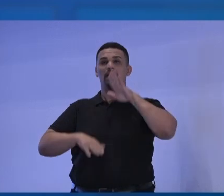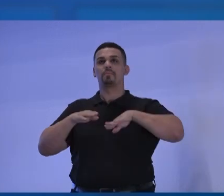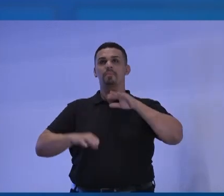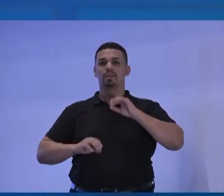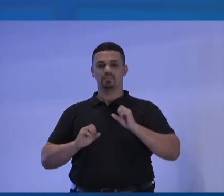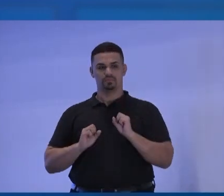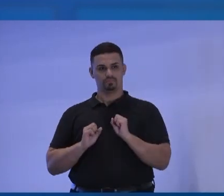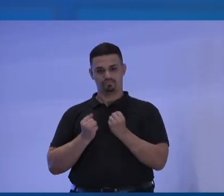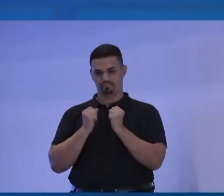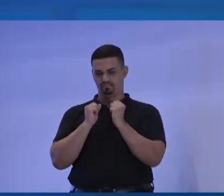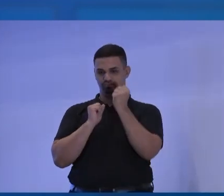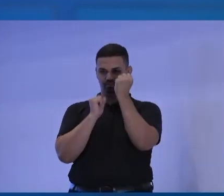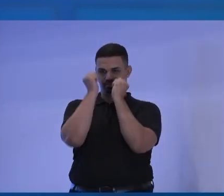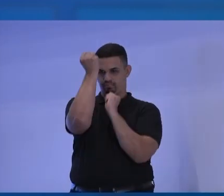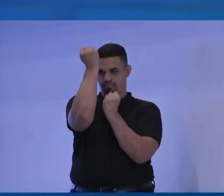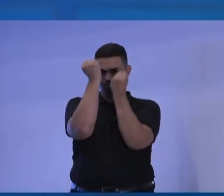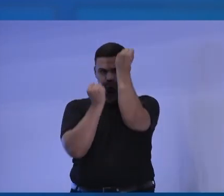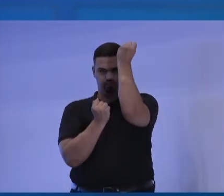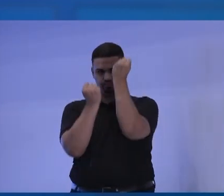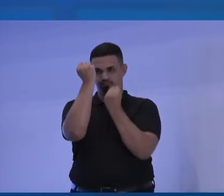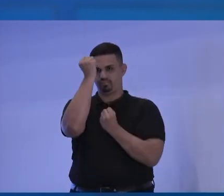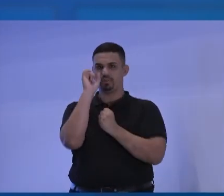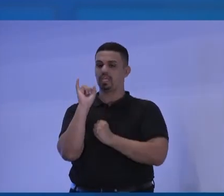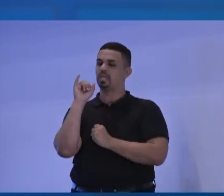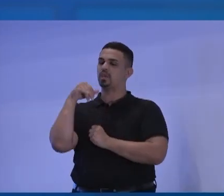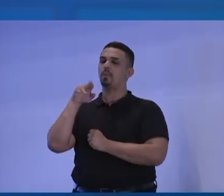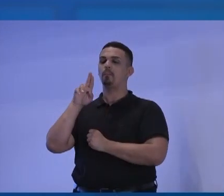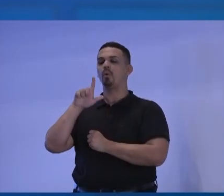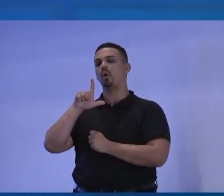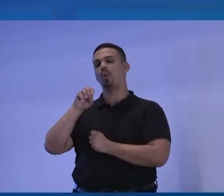grau de proteção contra o bacilo ou não.